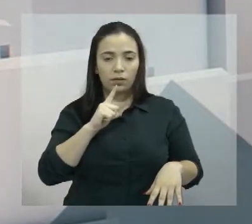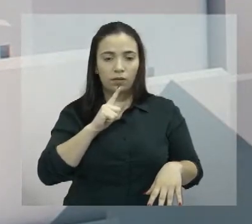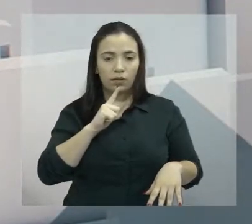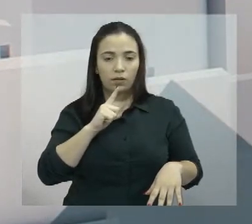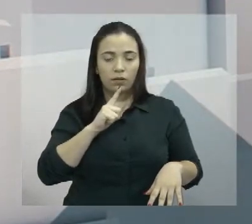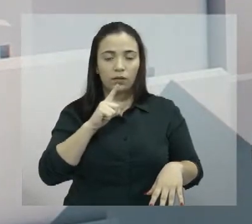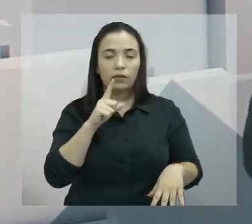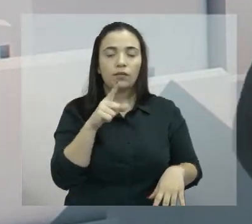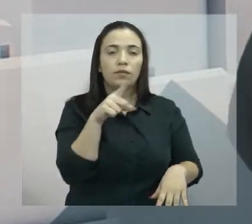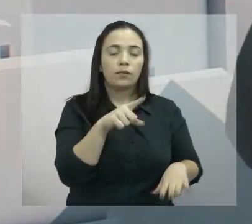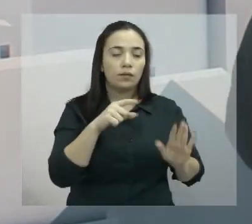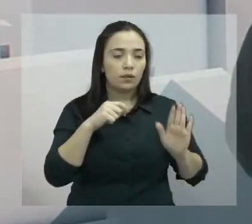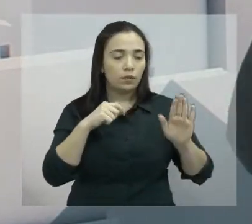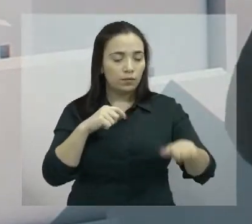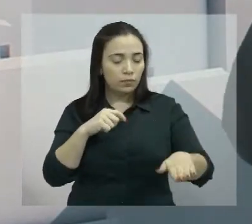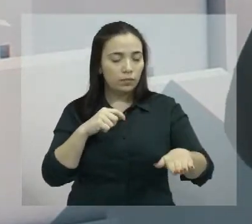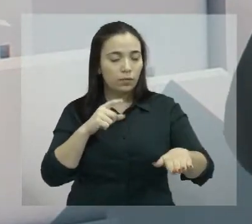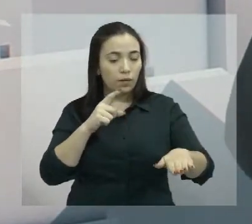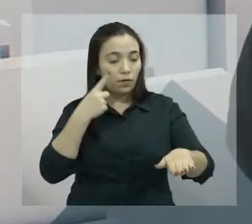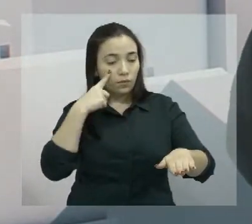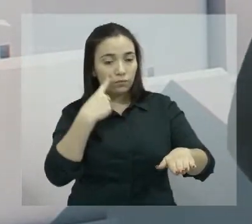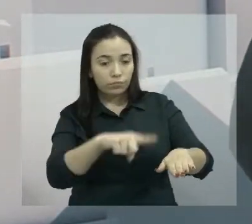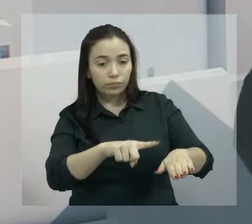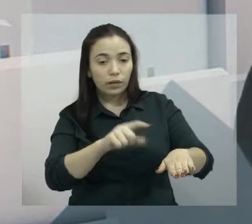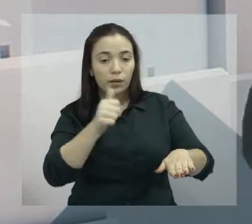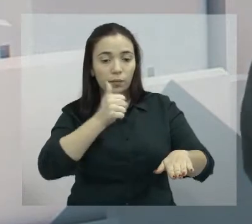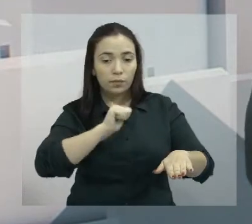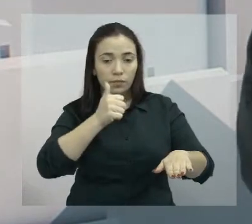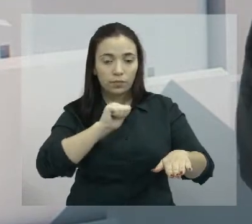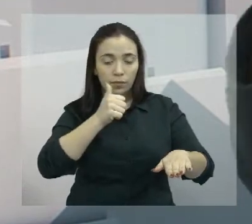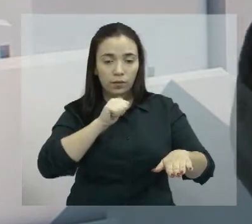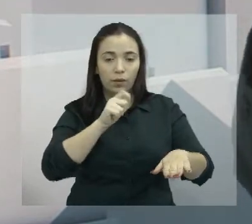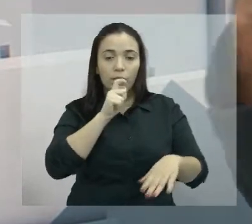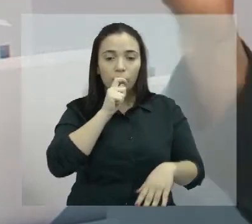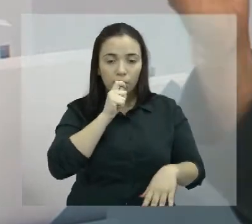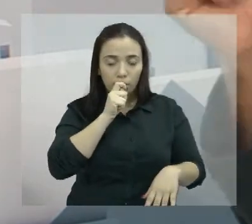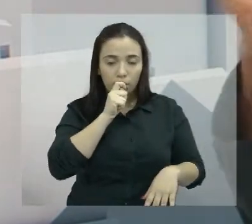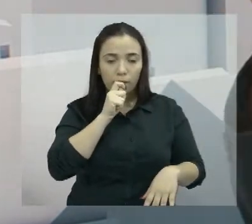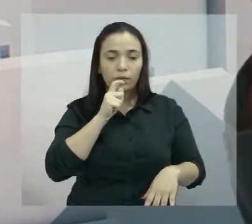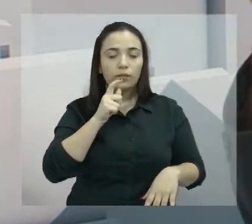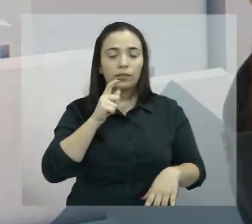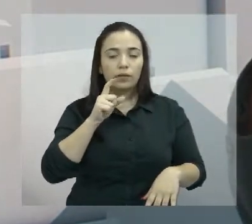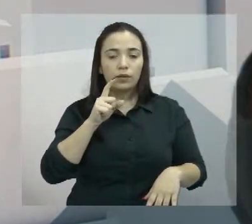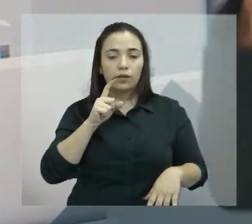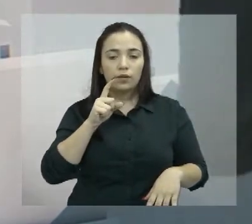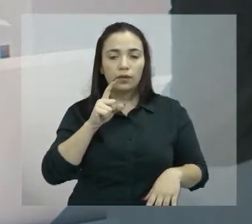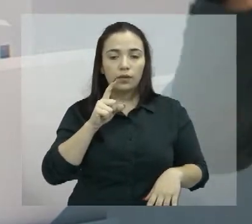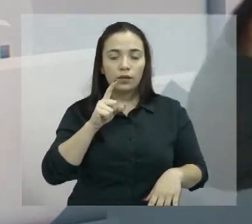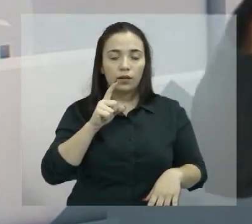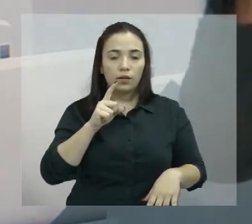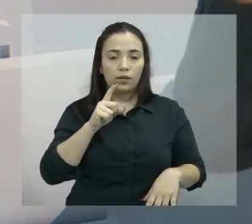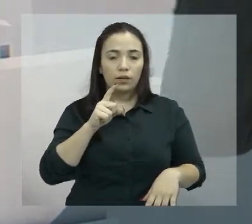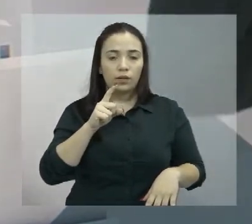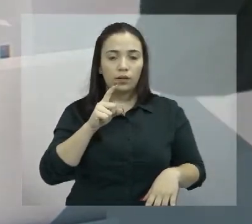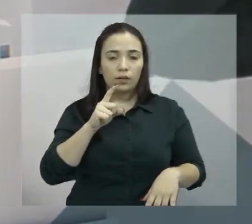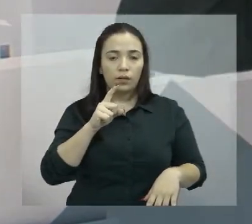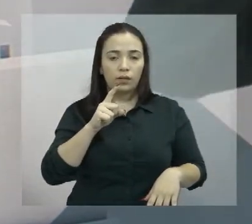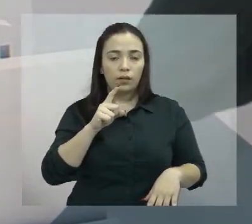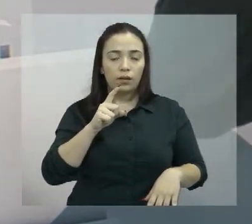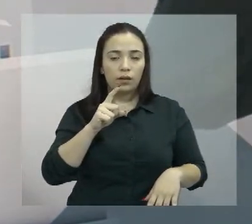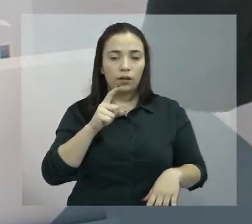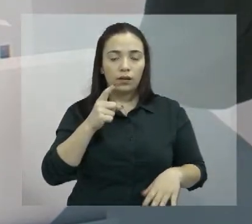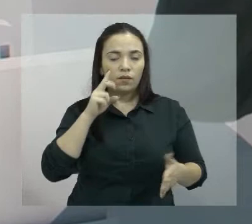numa blitz, o índice de soprou, que ele soprou no etilômetro de